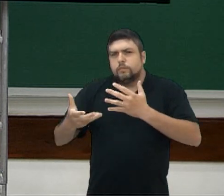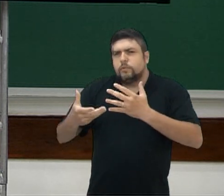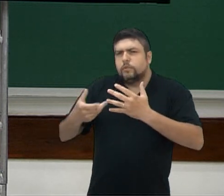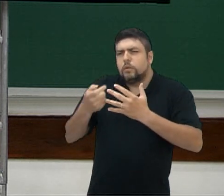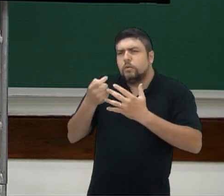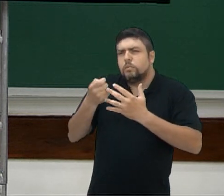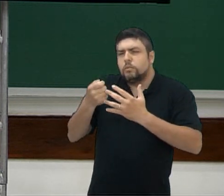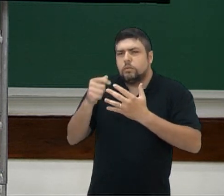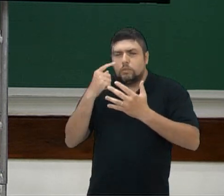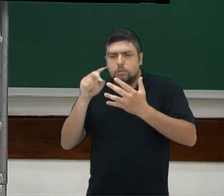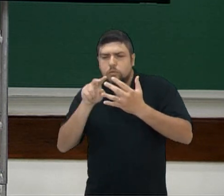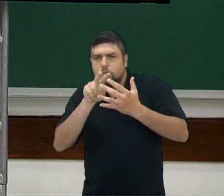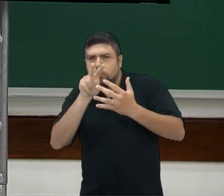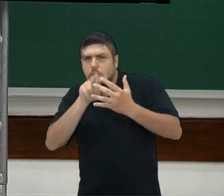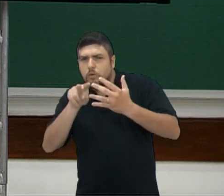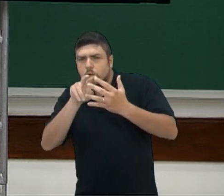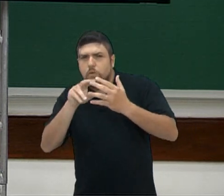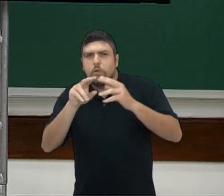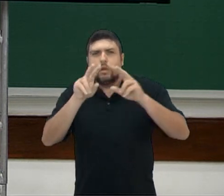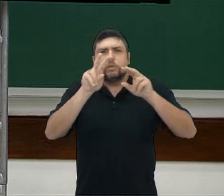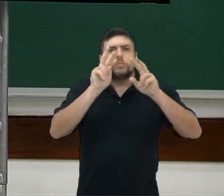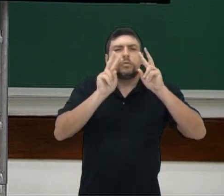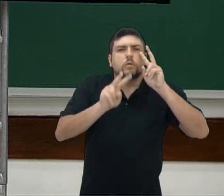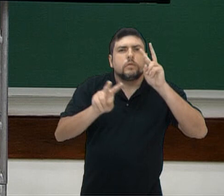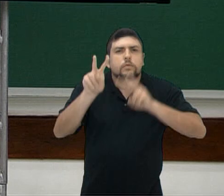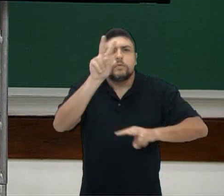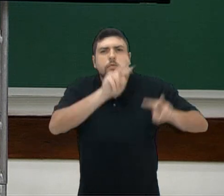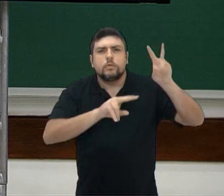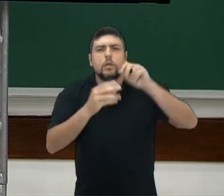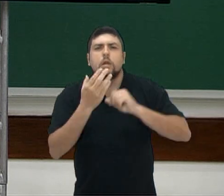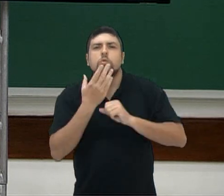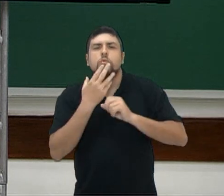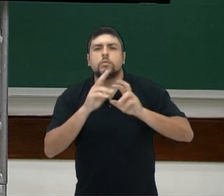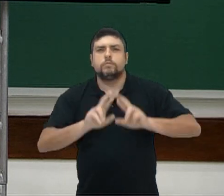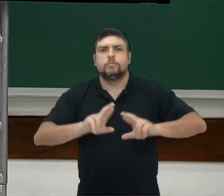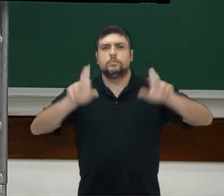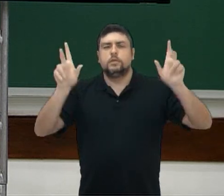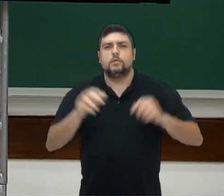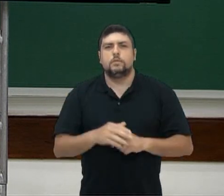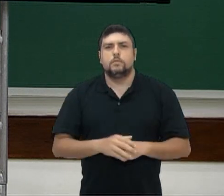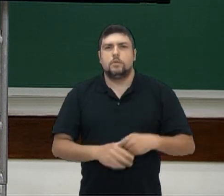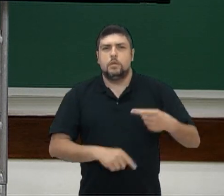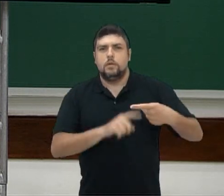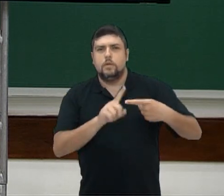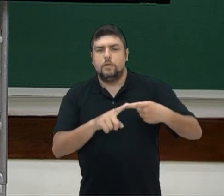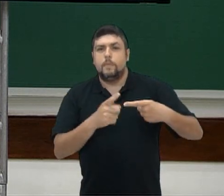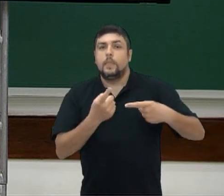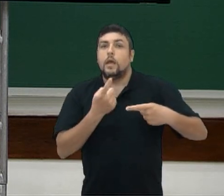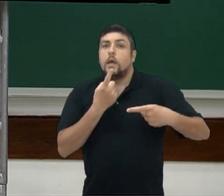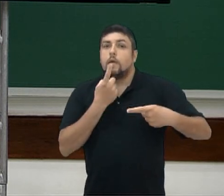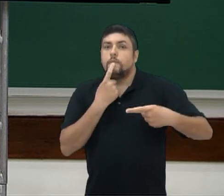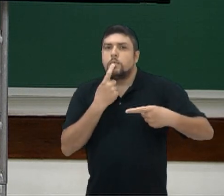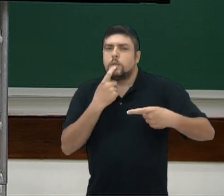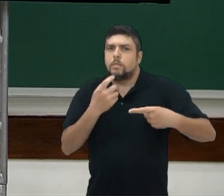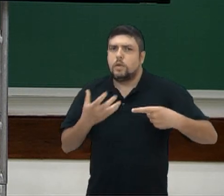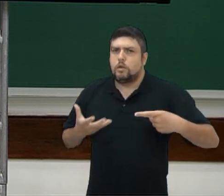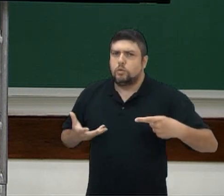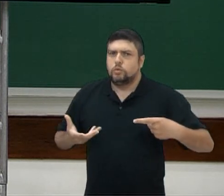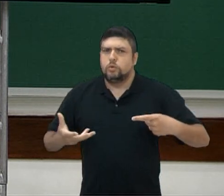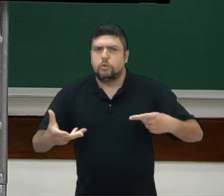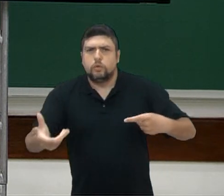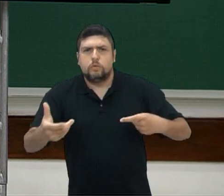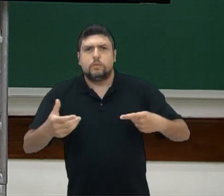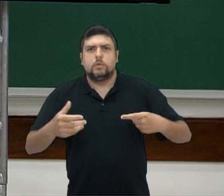ter a percepção visual de cores diferentes. Dentro desses componentes, a cor vermelha se desloca muito mais rápido do que as